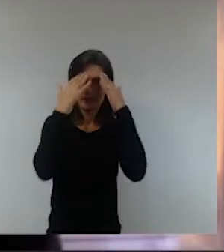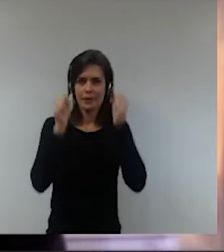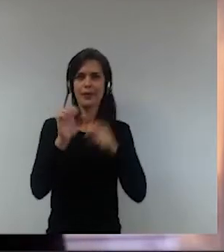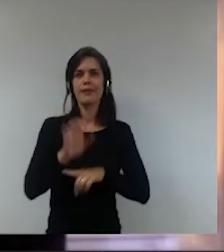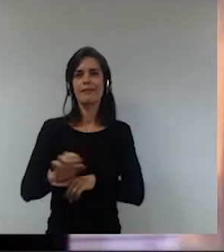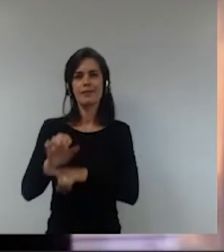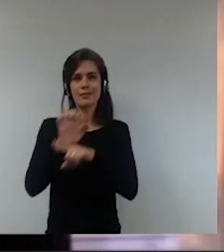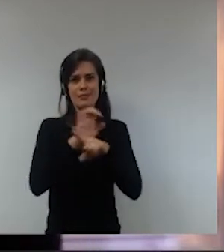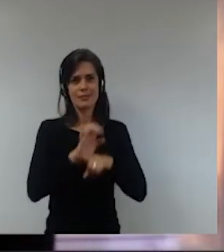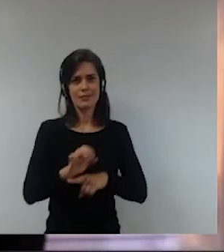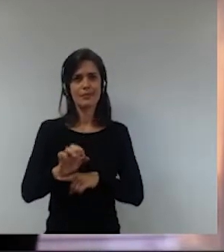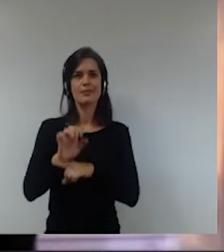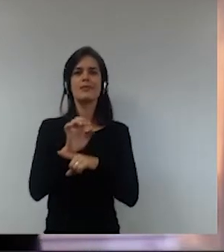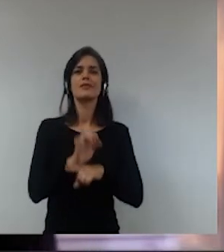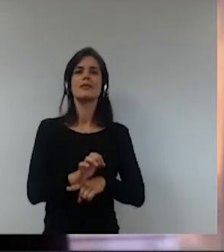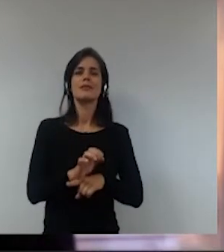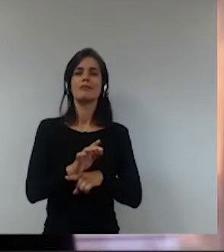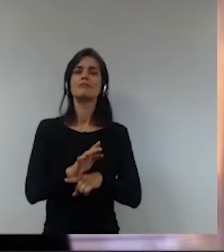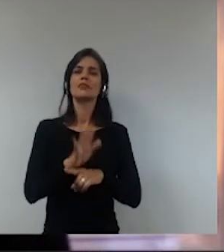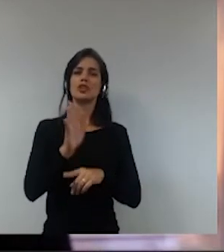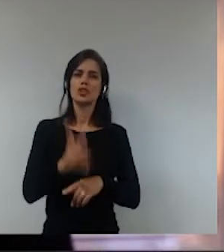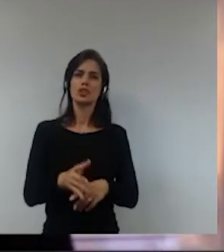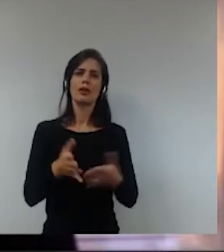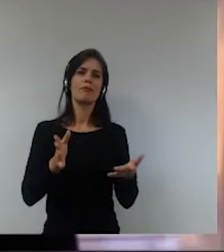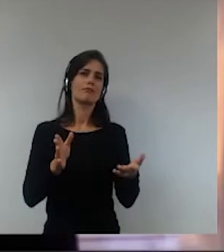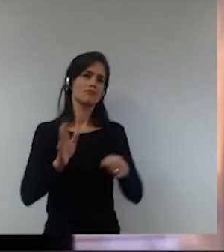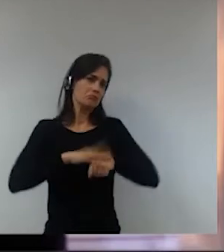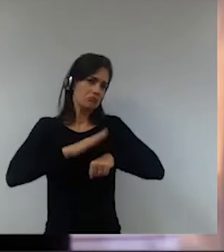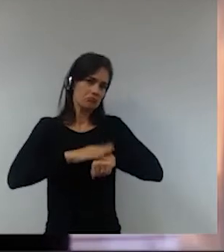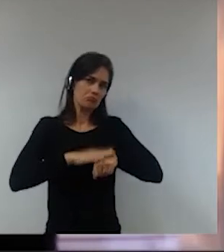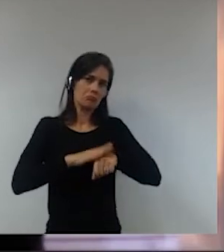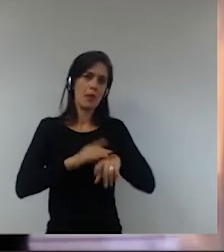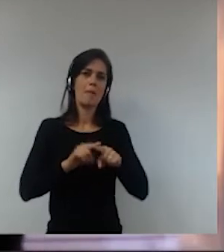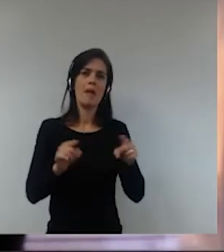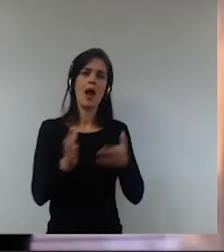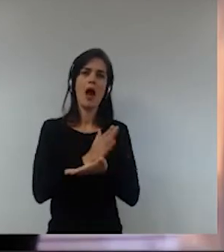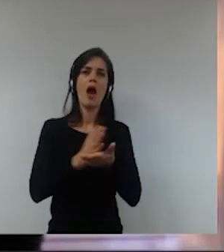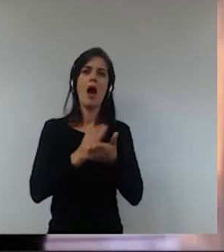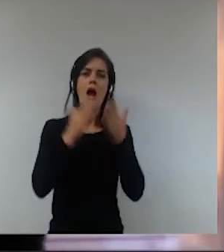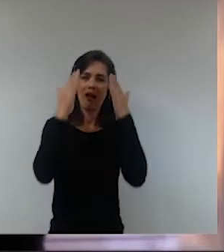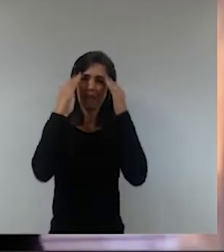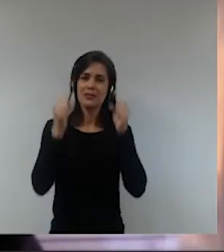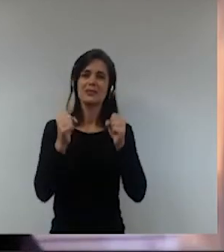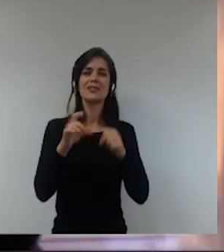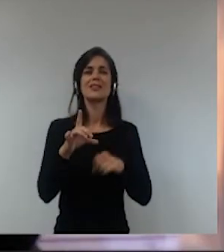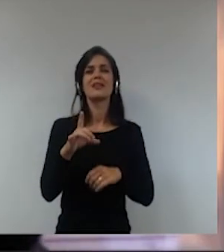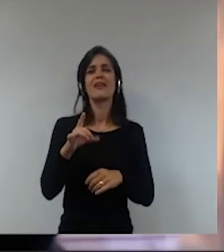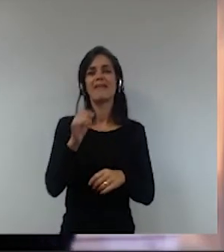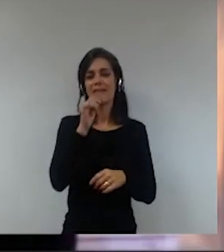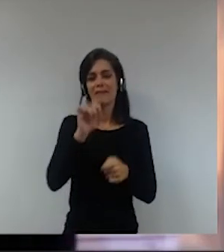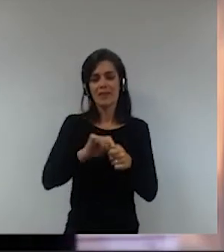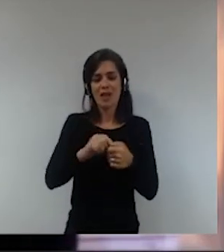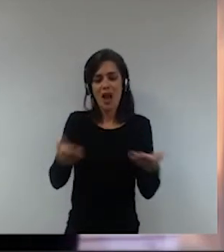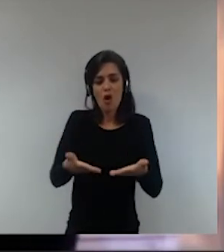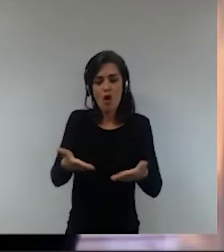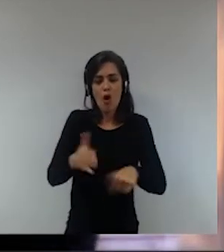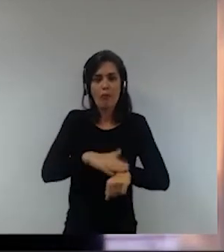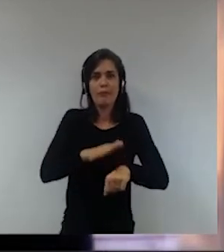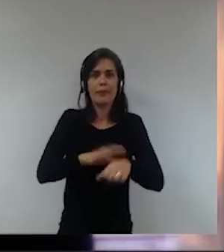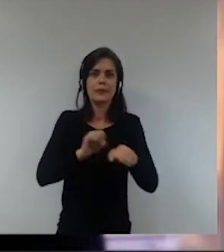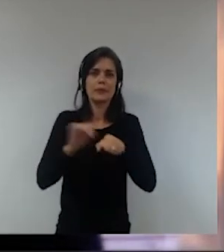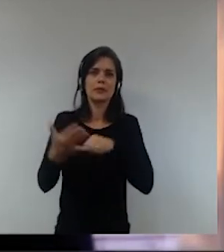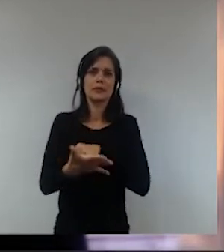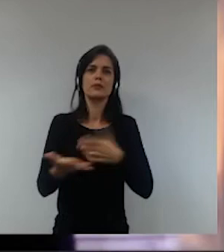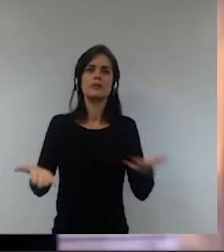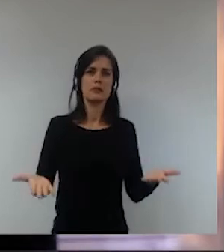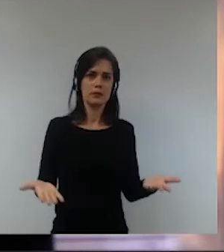estaduais, como bem disse a professora Rogéria, fizeram isso por conta própria e alguns tribunais fizeram agora, no meio da pandemia. O